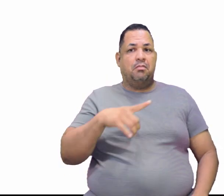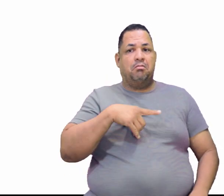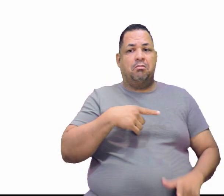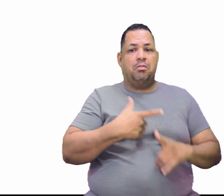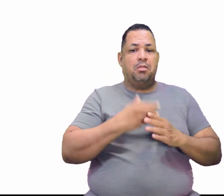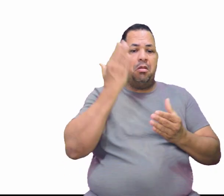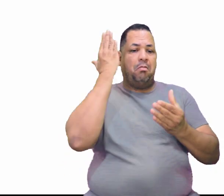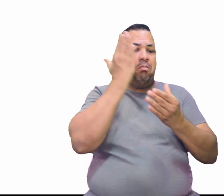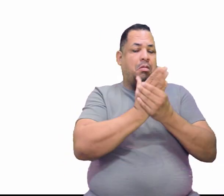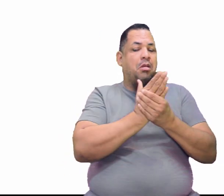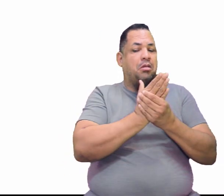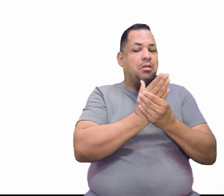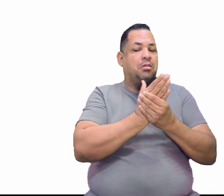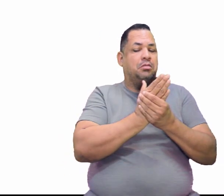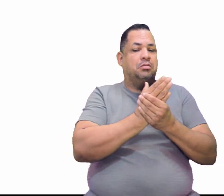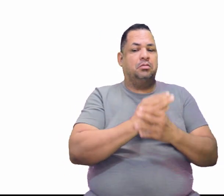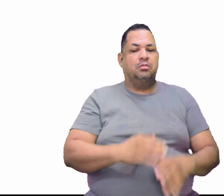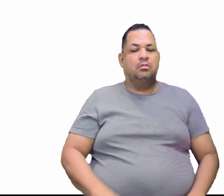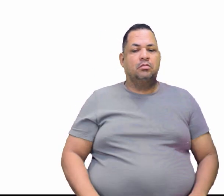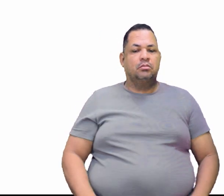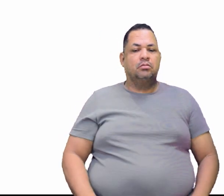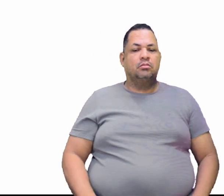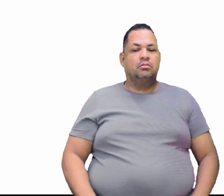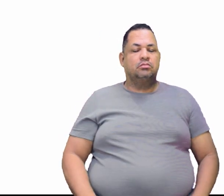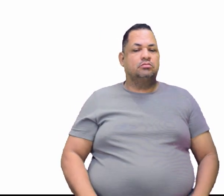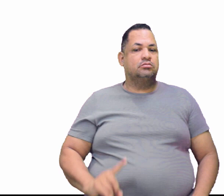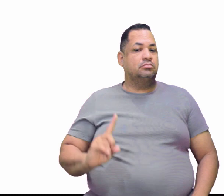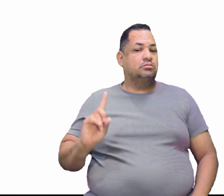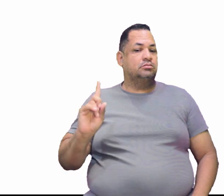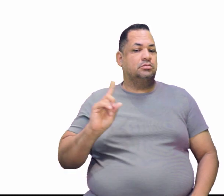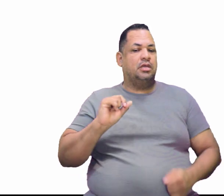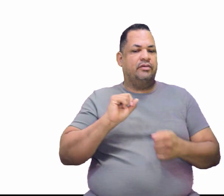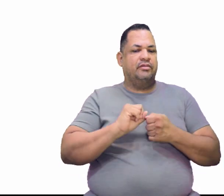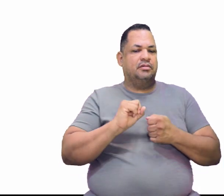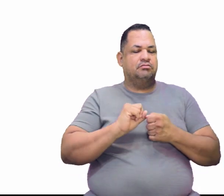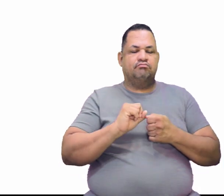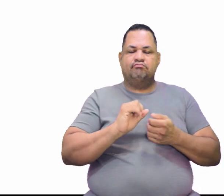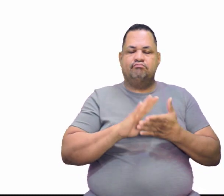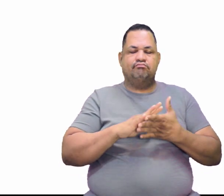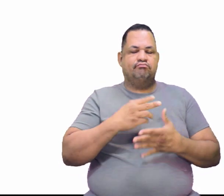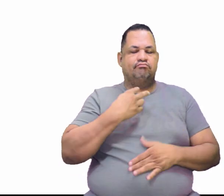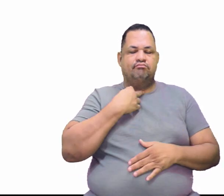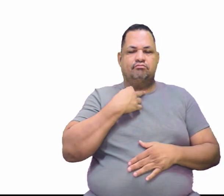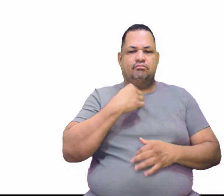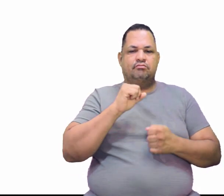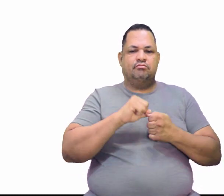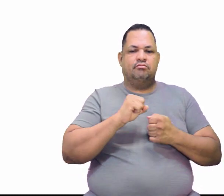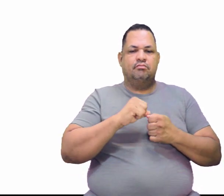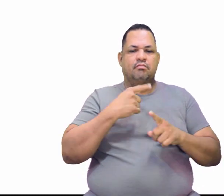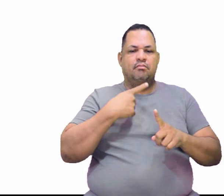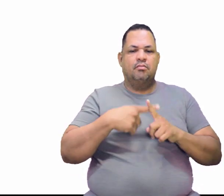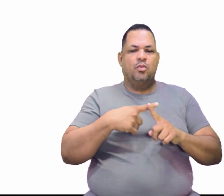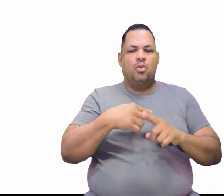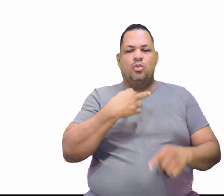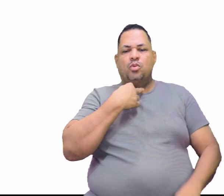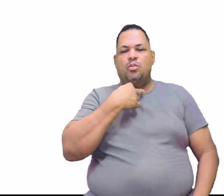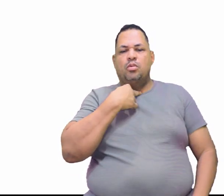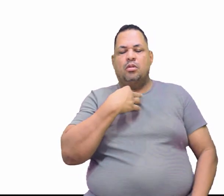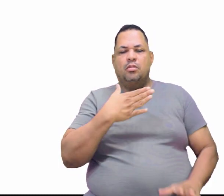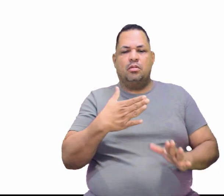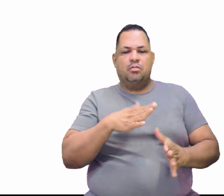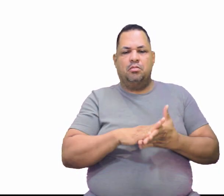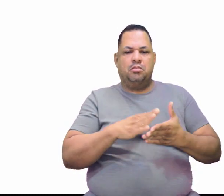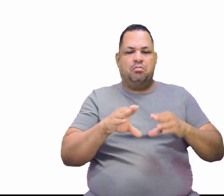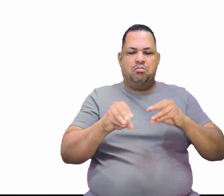processo. Então é aquela coisa, não fazem e não deixa ninguém fazer. Ah, porque não pode